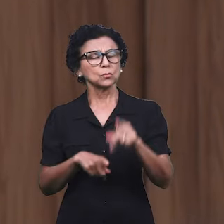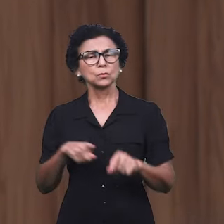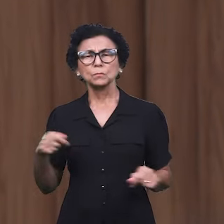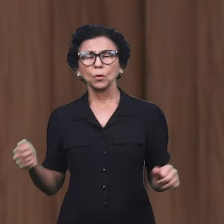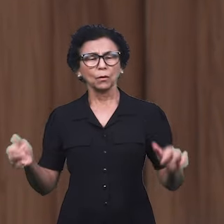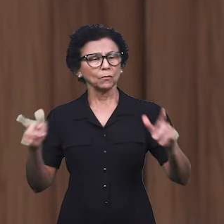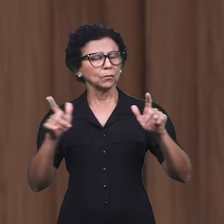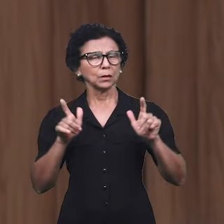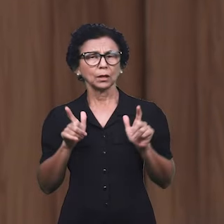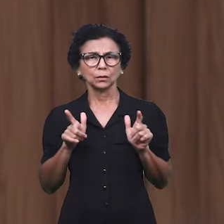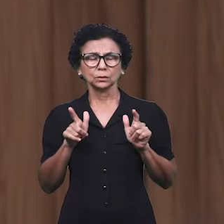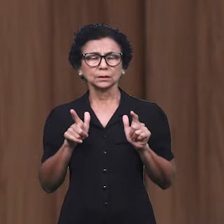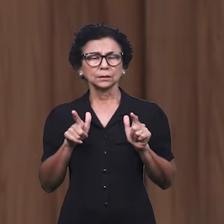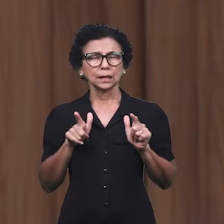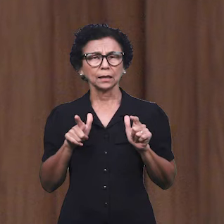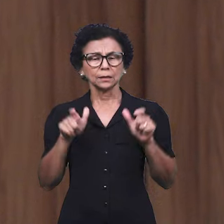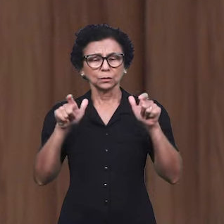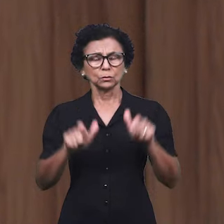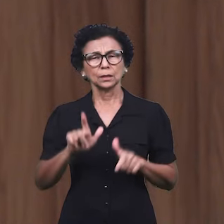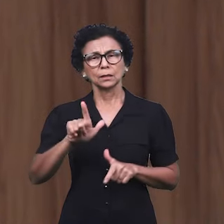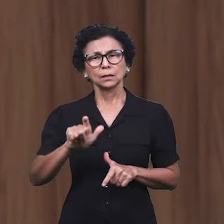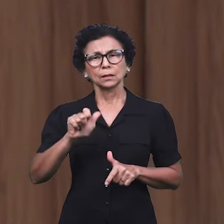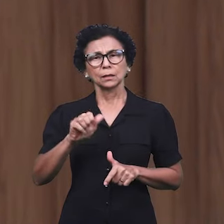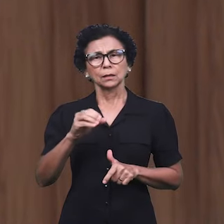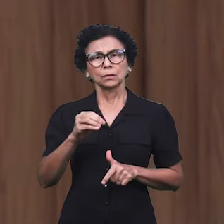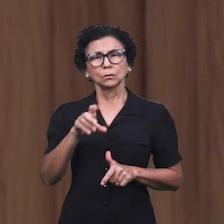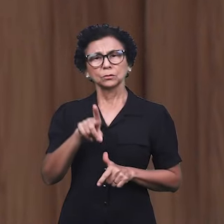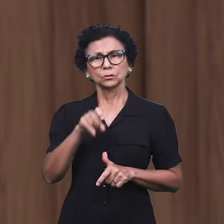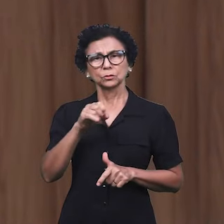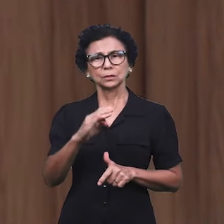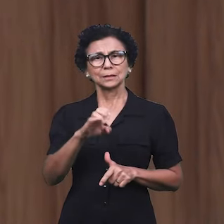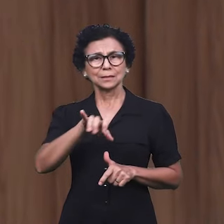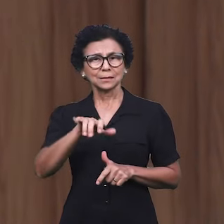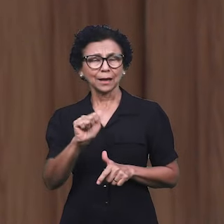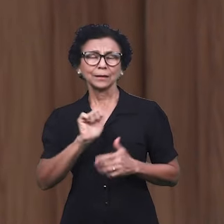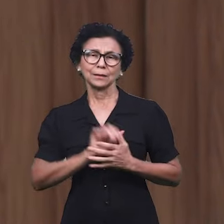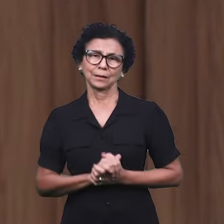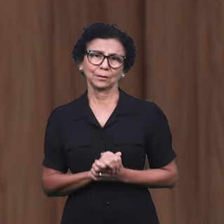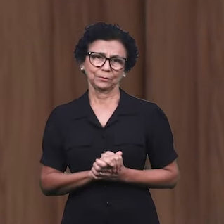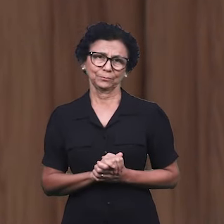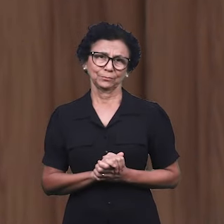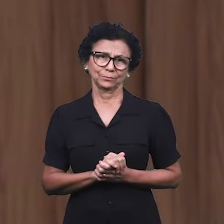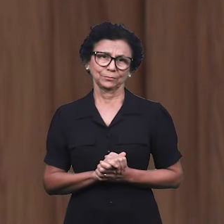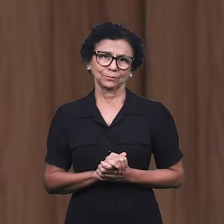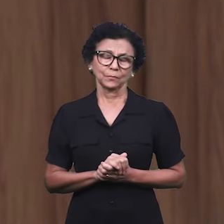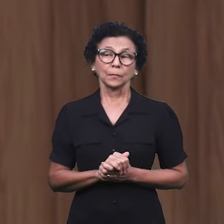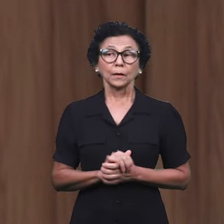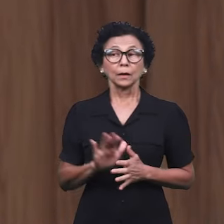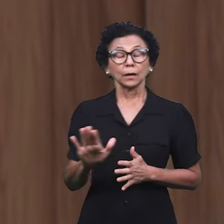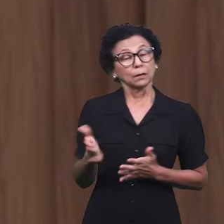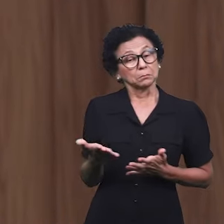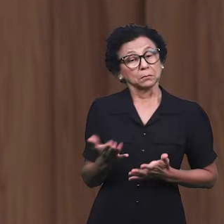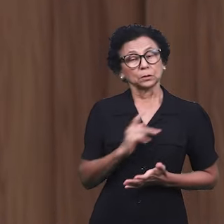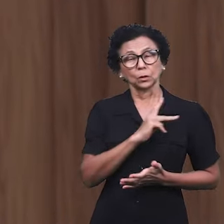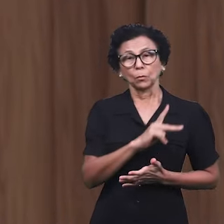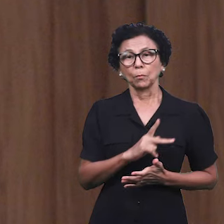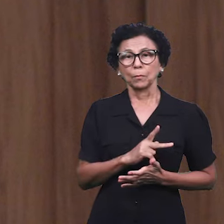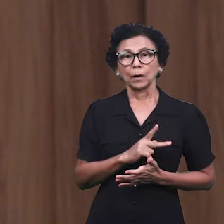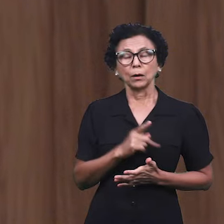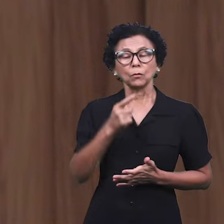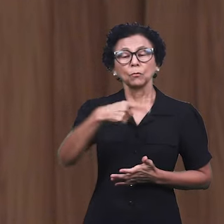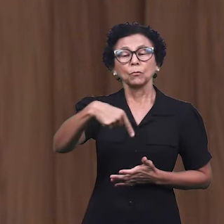E Paulo, ele não esteve presencialmente em Colossos, então, porque ele faz essa referência aqui